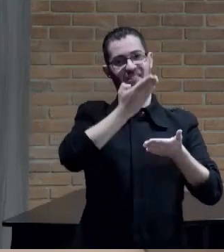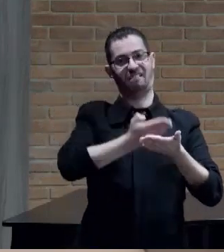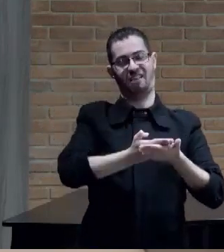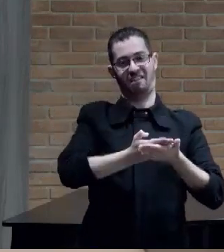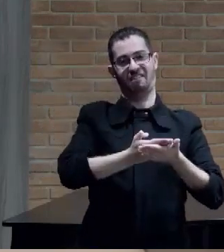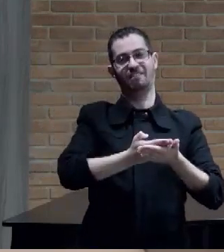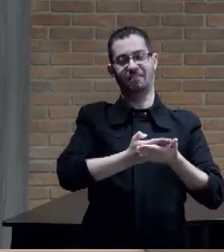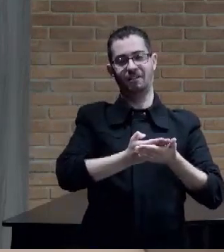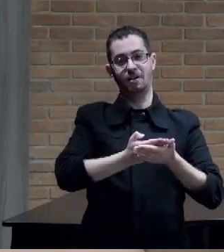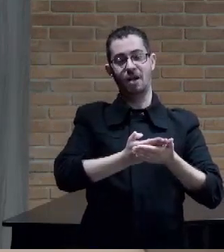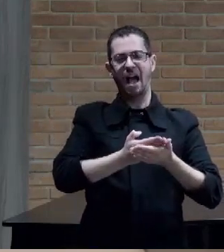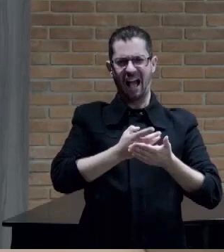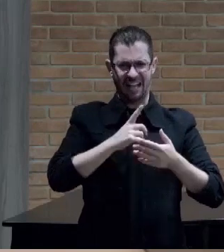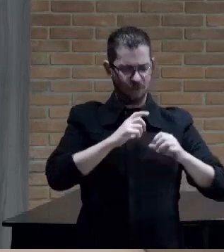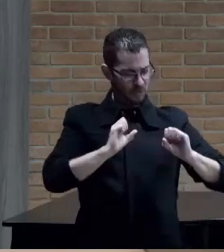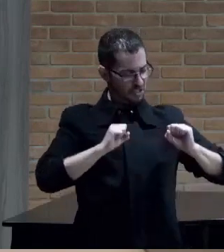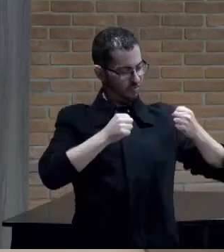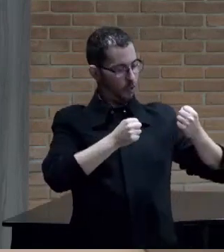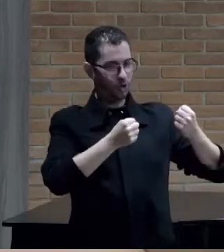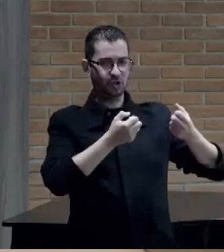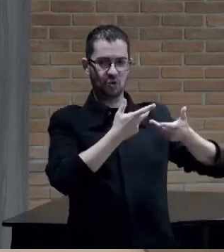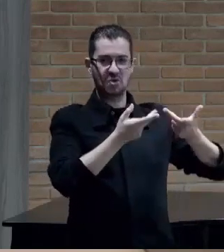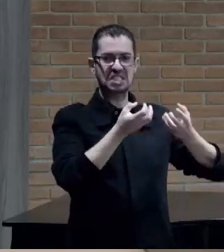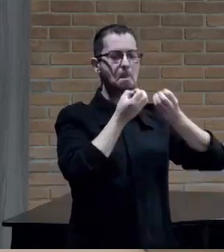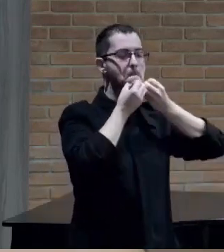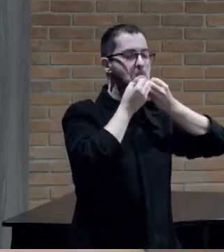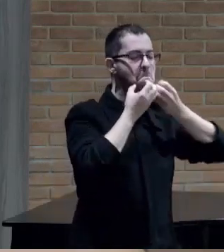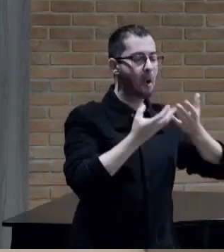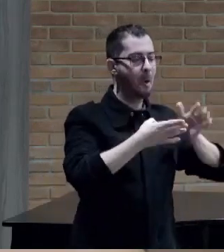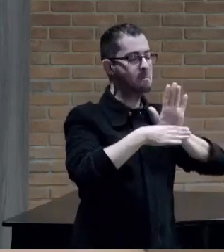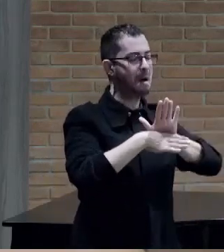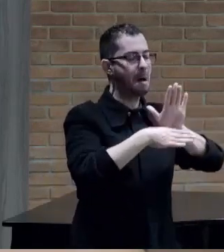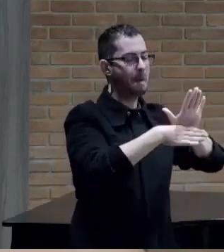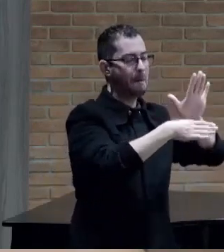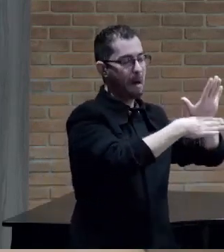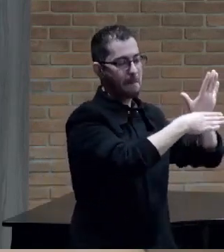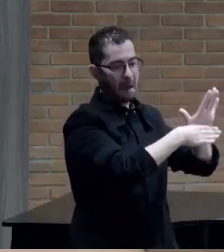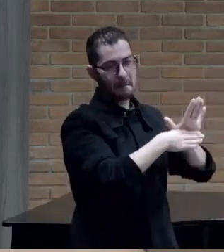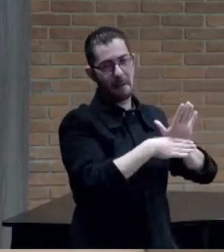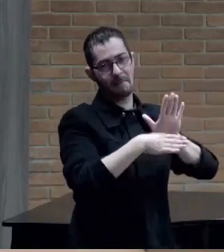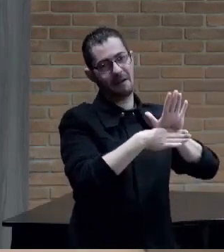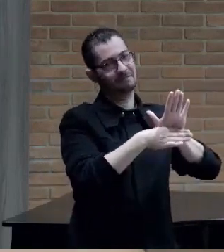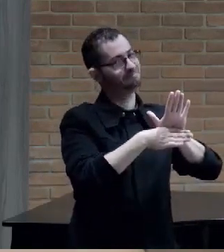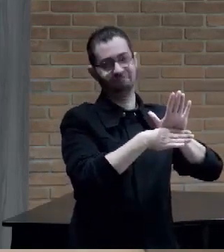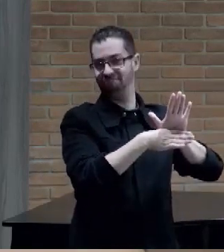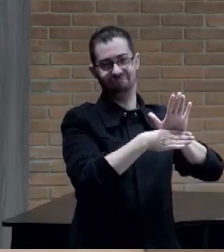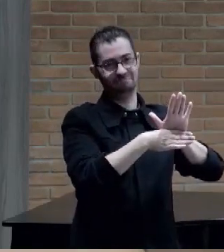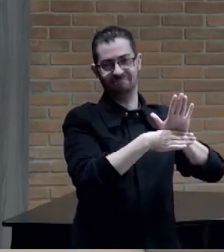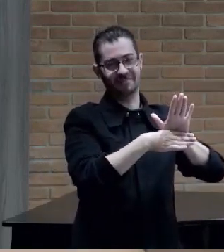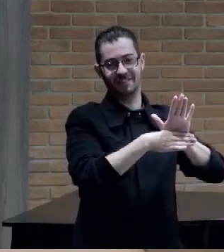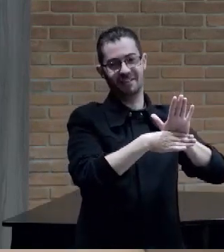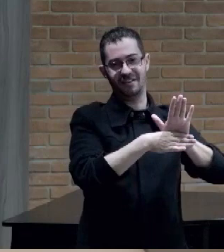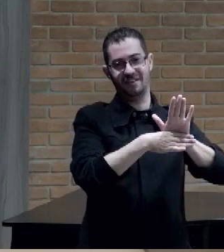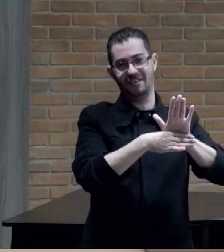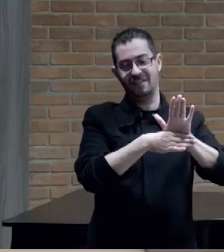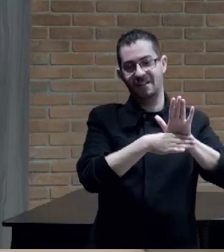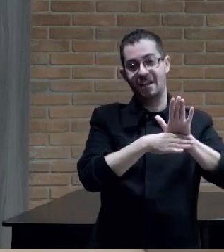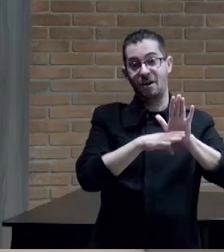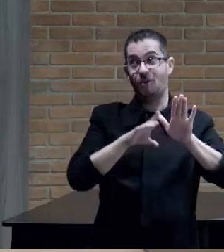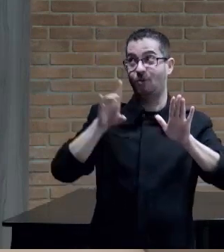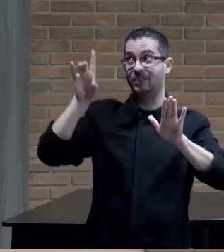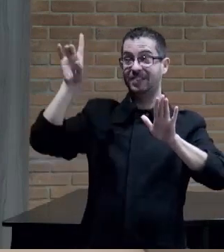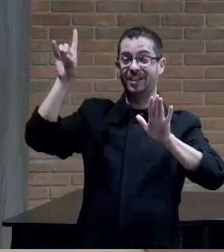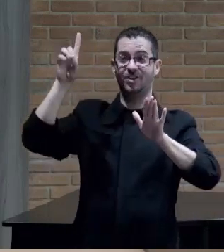Os esforços do homem para um comportamento correto sempre vão ficar aquém do padrão exigido